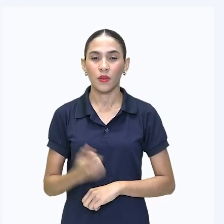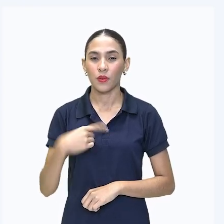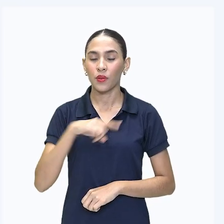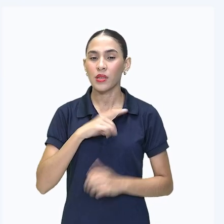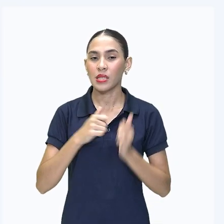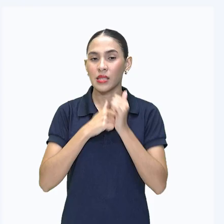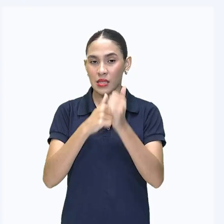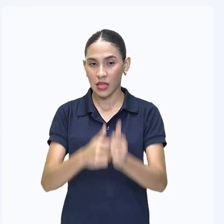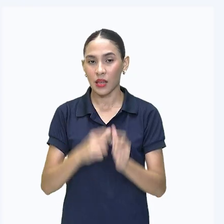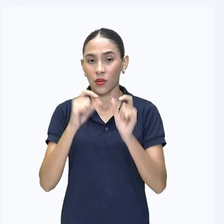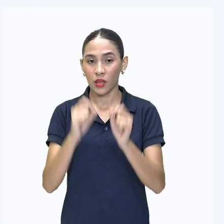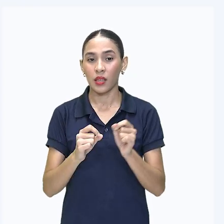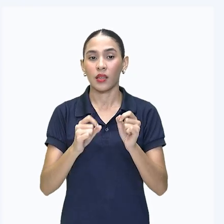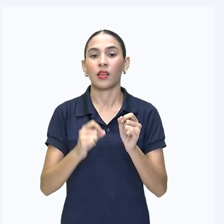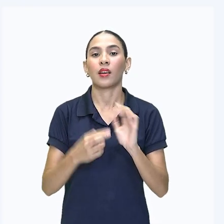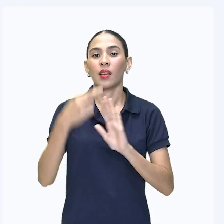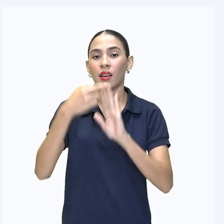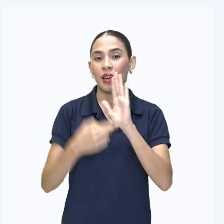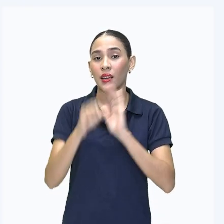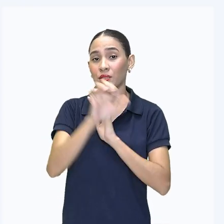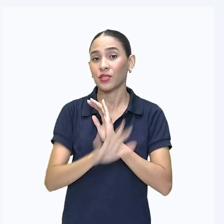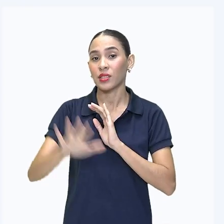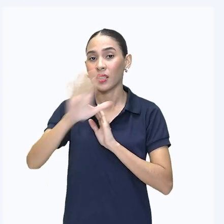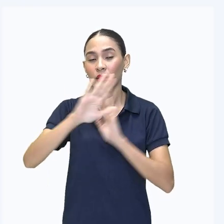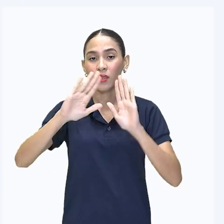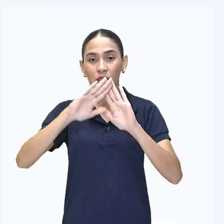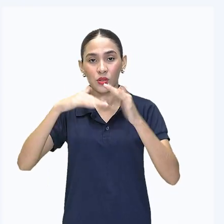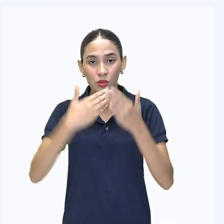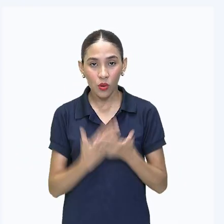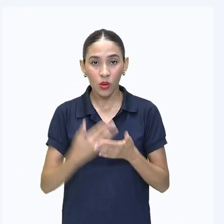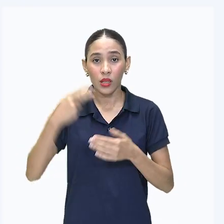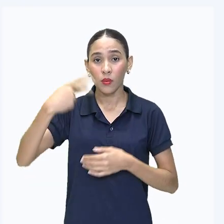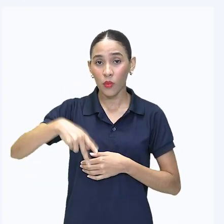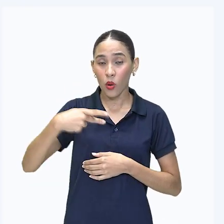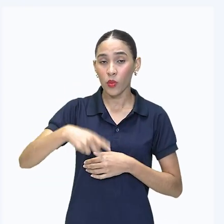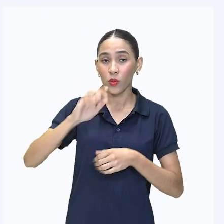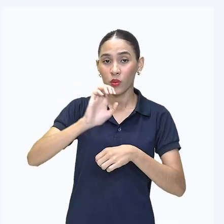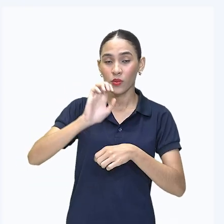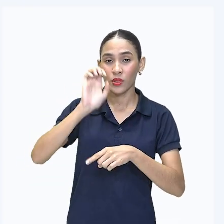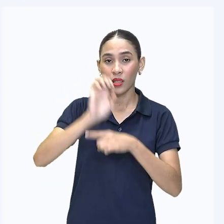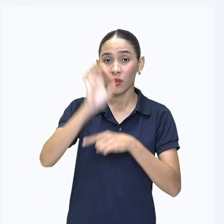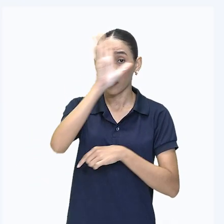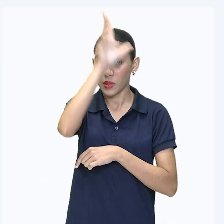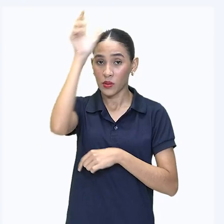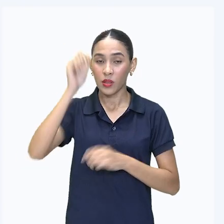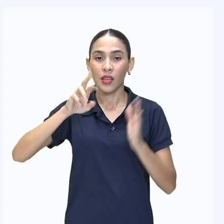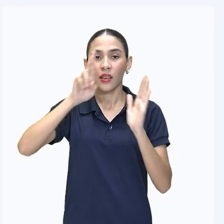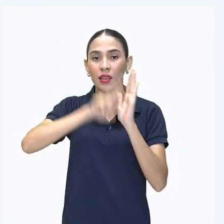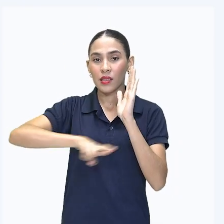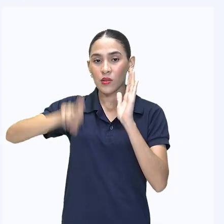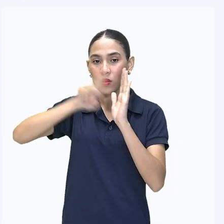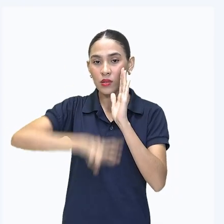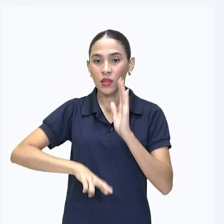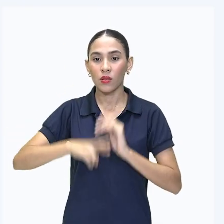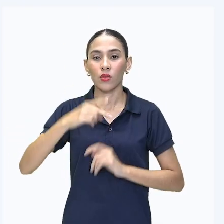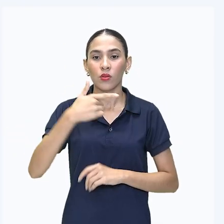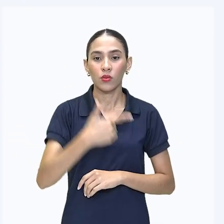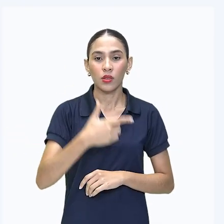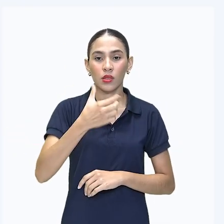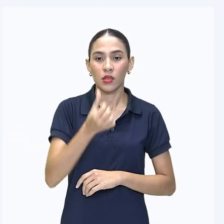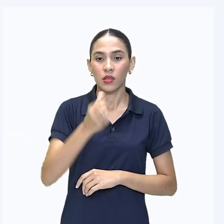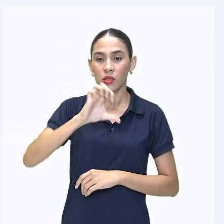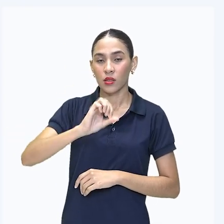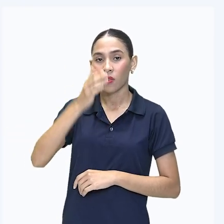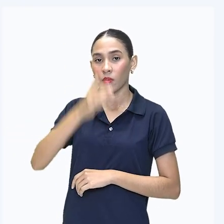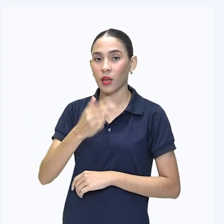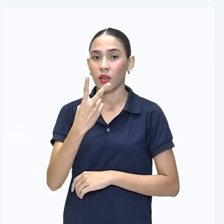a gente segue, né, o regimento geral das escolas da Rede Estadual de Ensino do Amazonas, a resolução é a